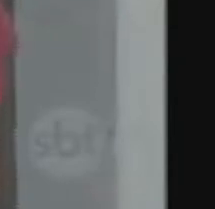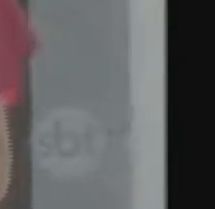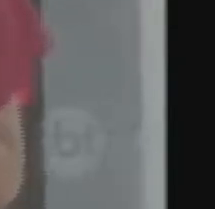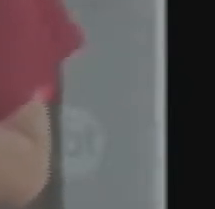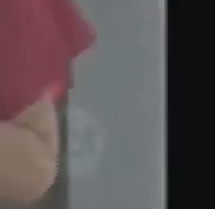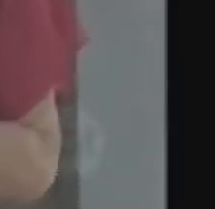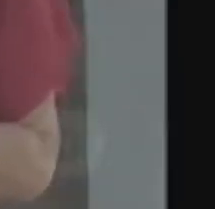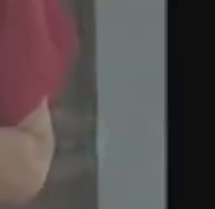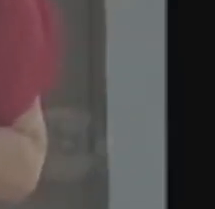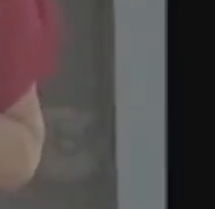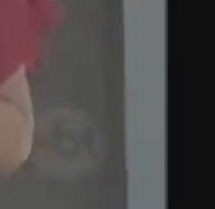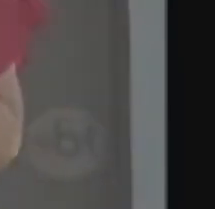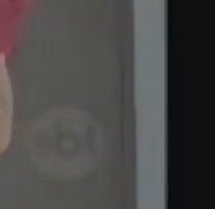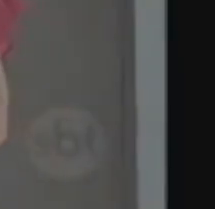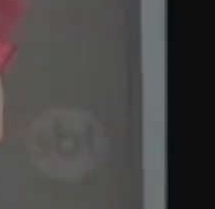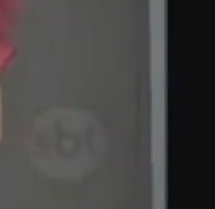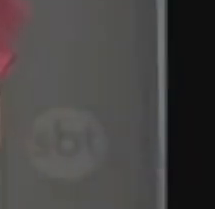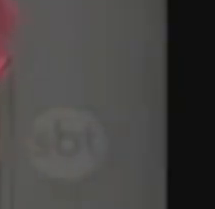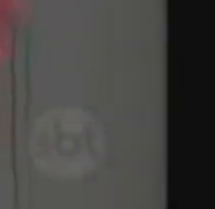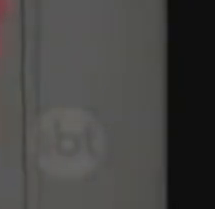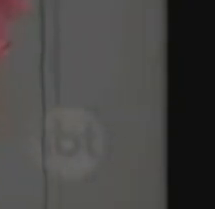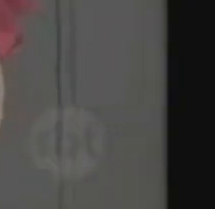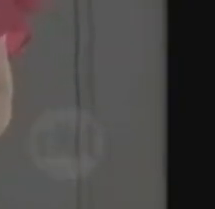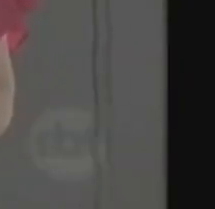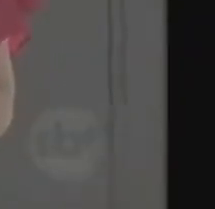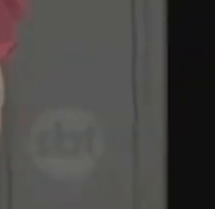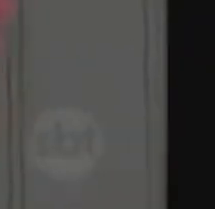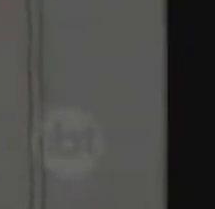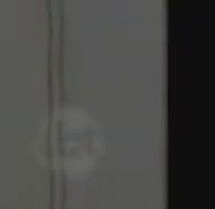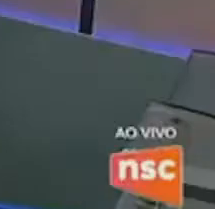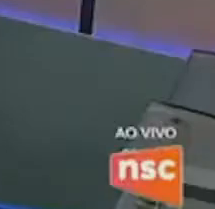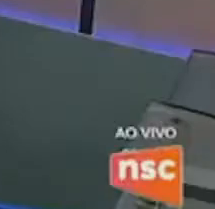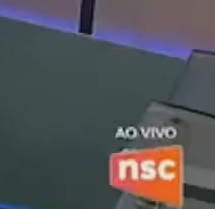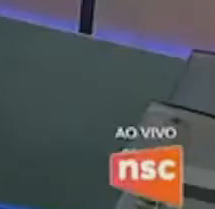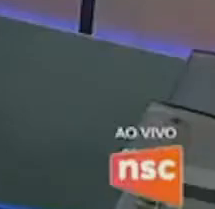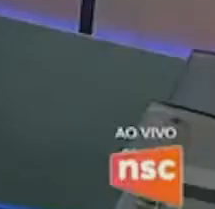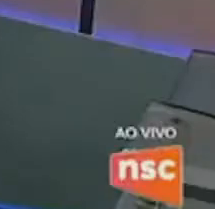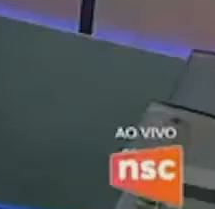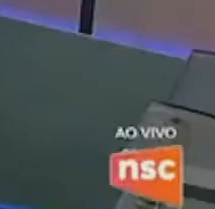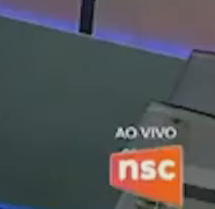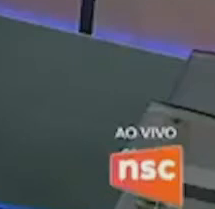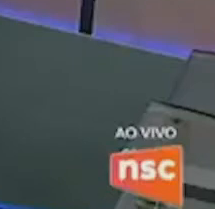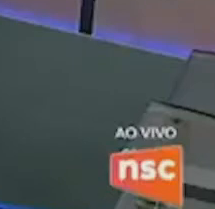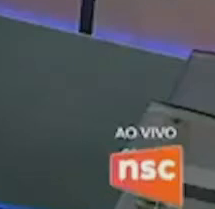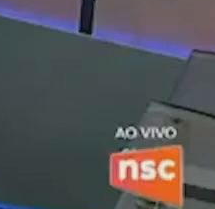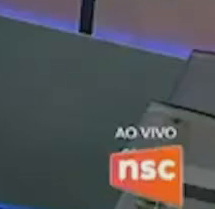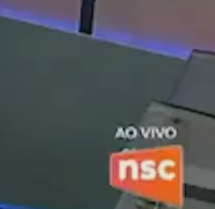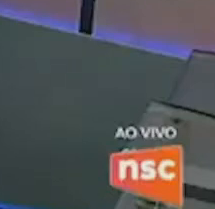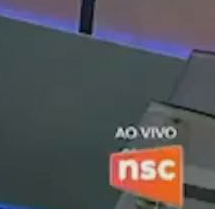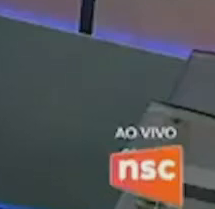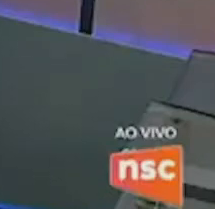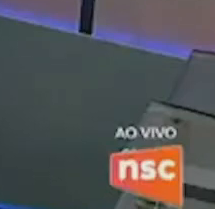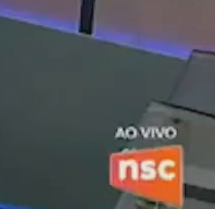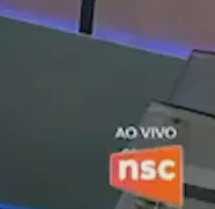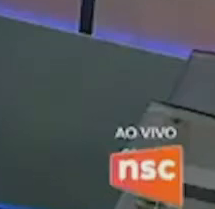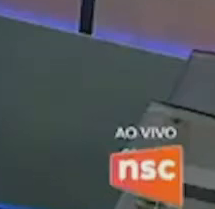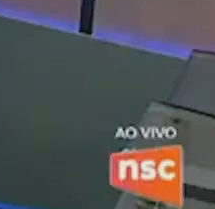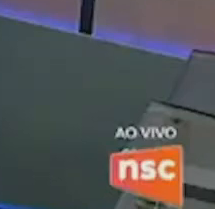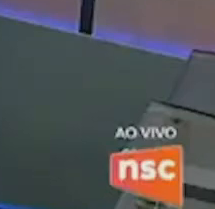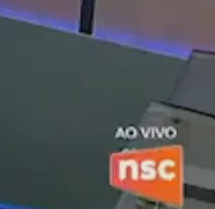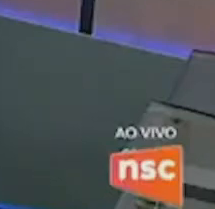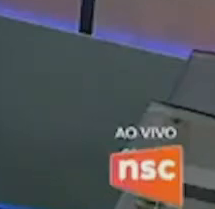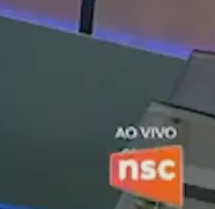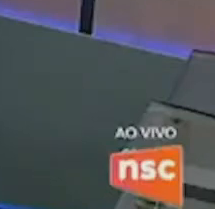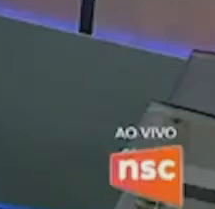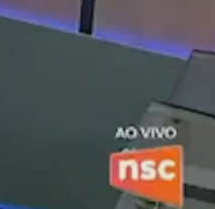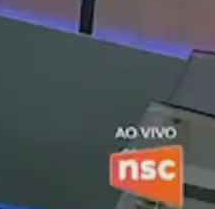professor foi denunciado à justiça por estupro de vulnerável e tráfico de drogas. Olha, no norte do estado, a Polícia Civil prendeu um homem suspeito de